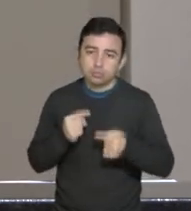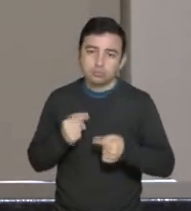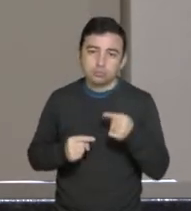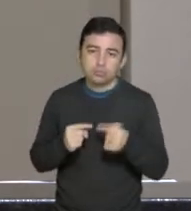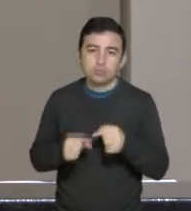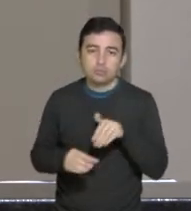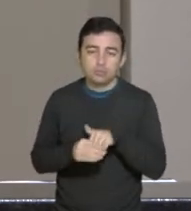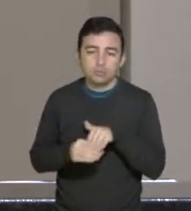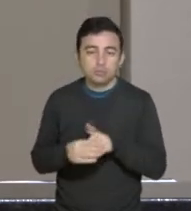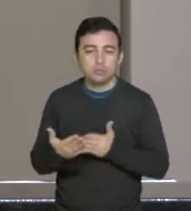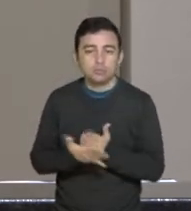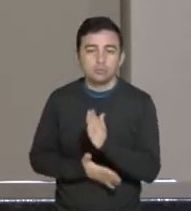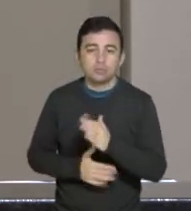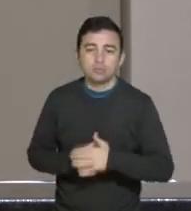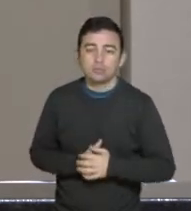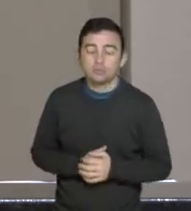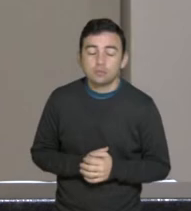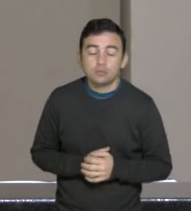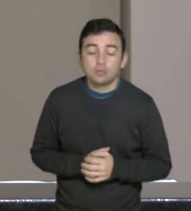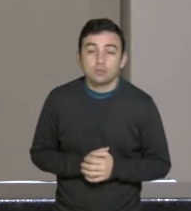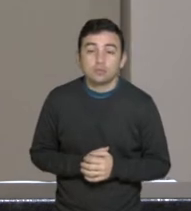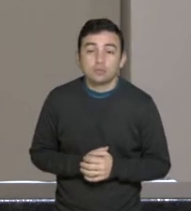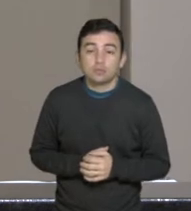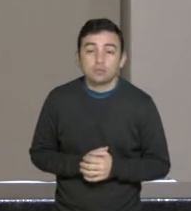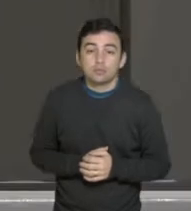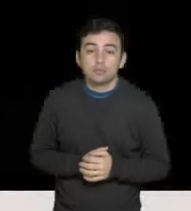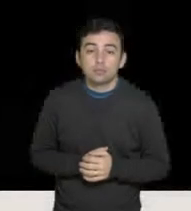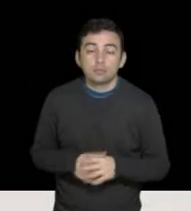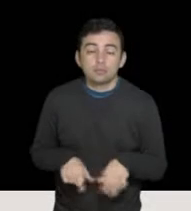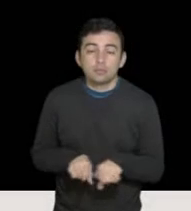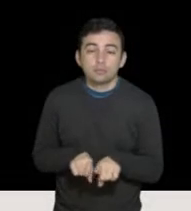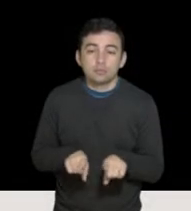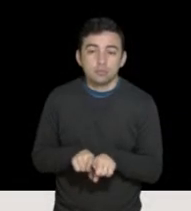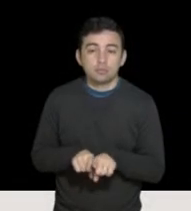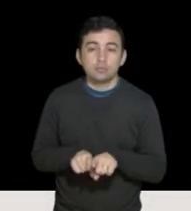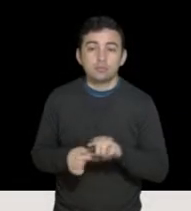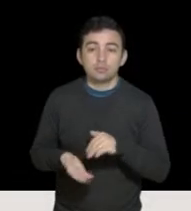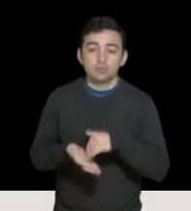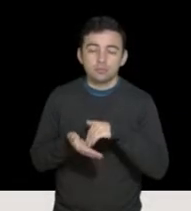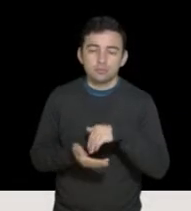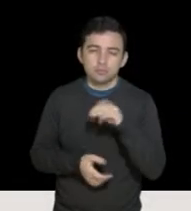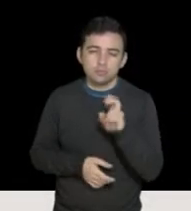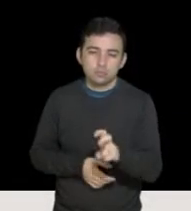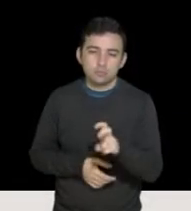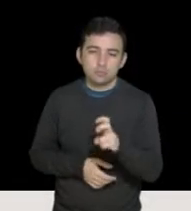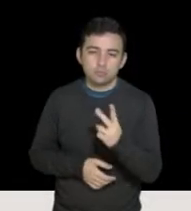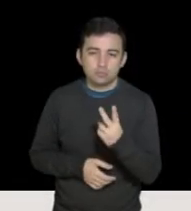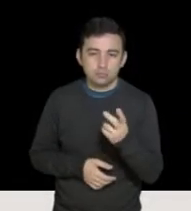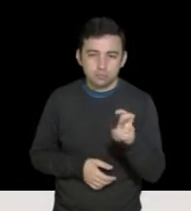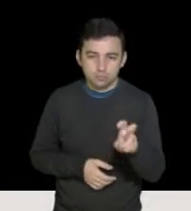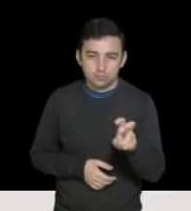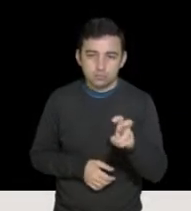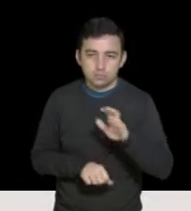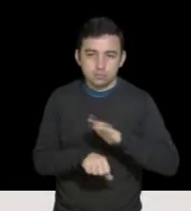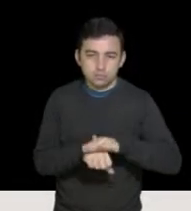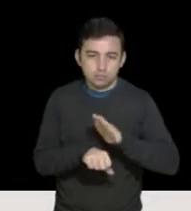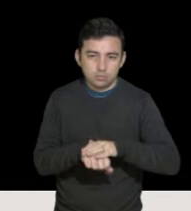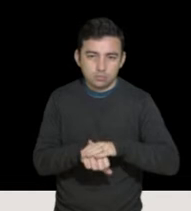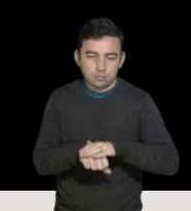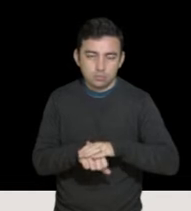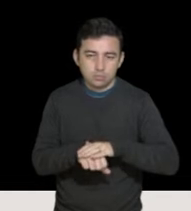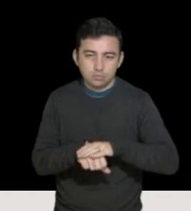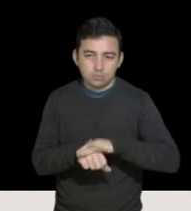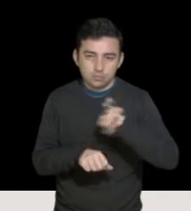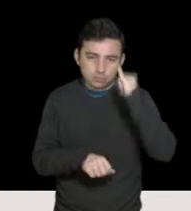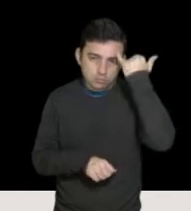votação, aprovada. Moção de número 525, autor deputado Jair